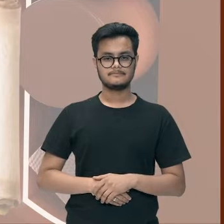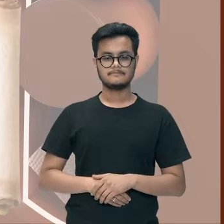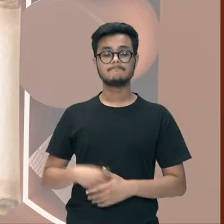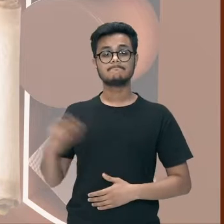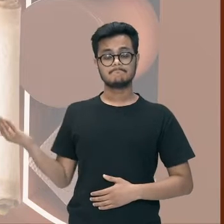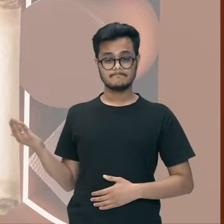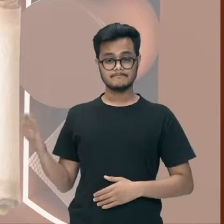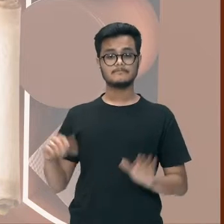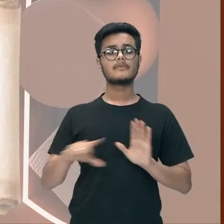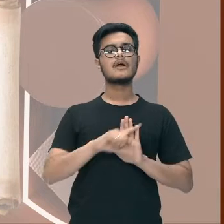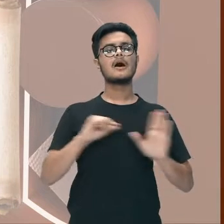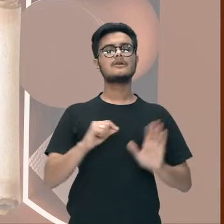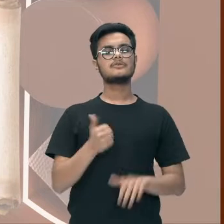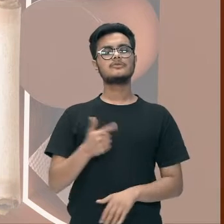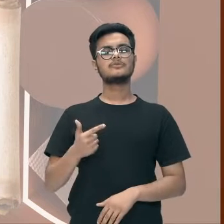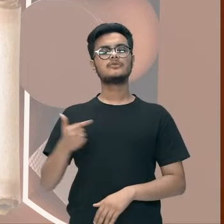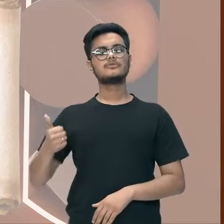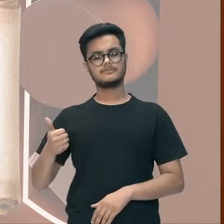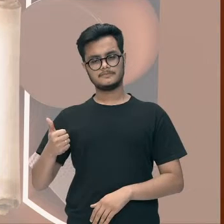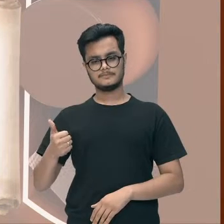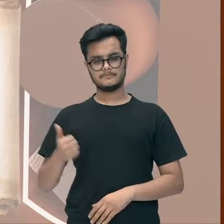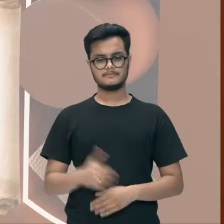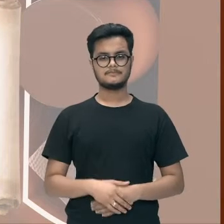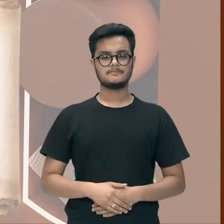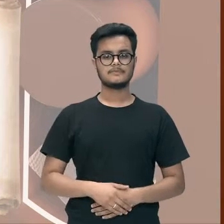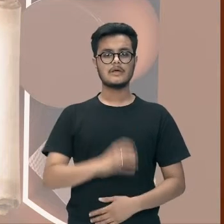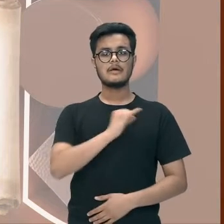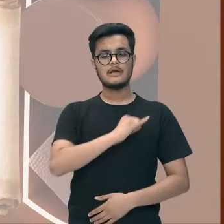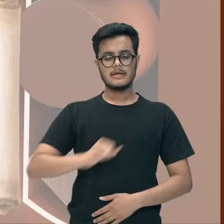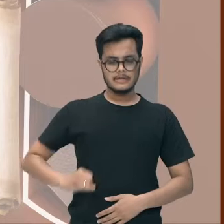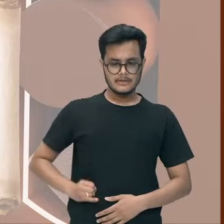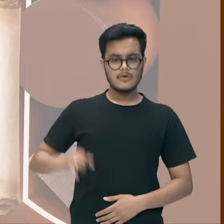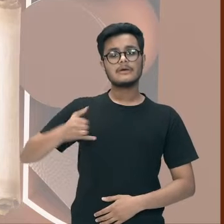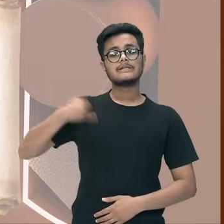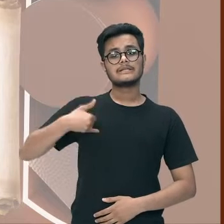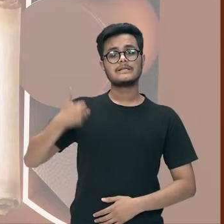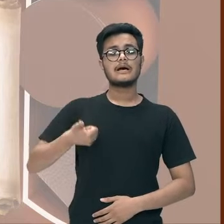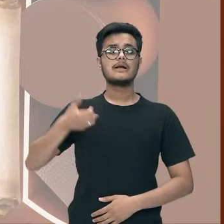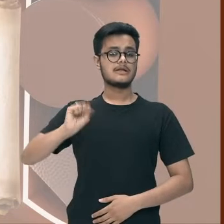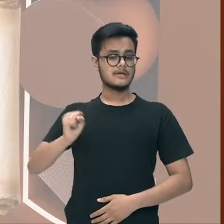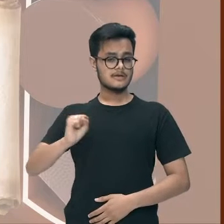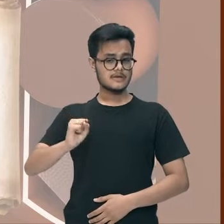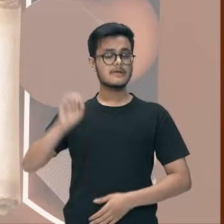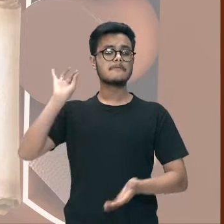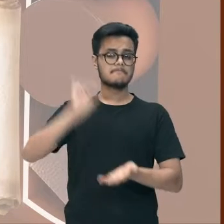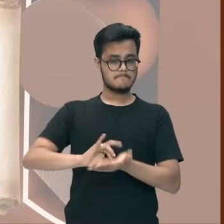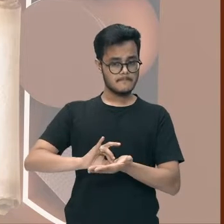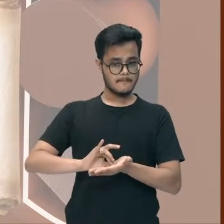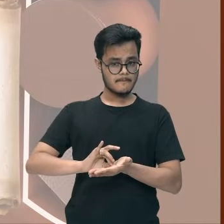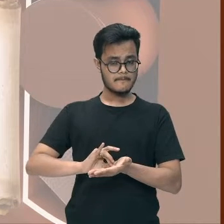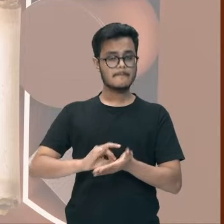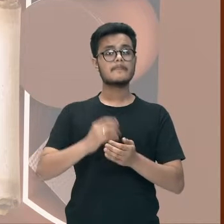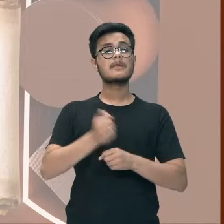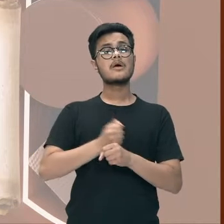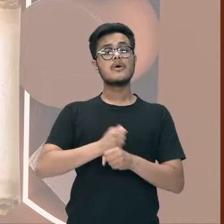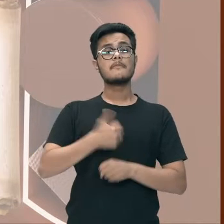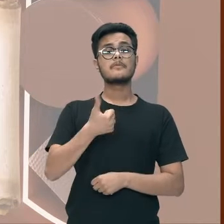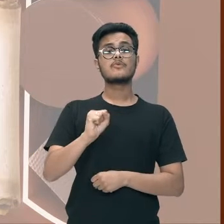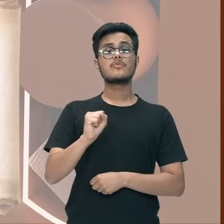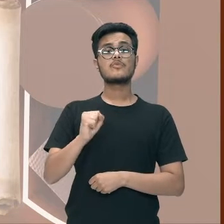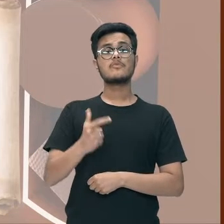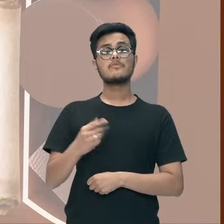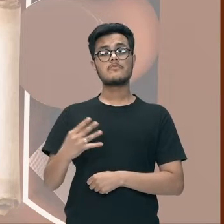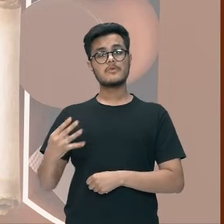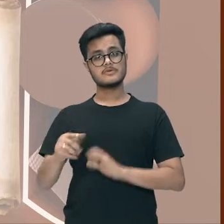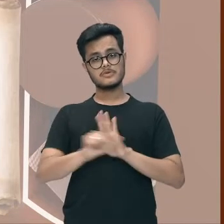Olha lá, no seu artigo 121, a Constituição Brasileira de 1824 dizia o seguinte: